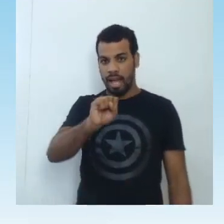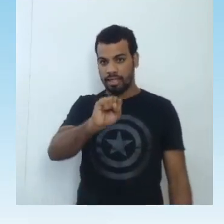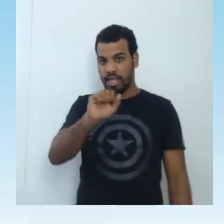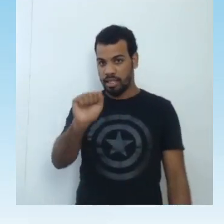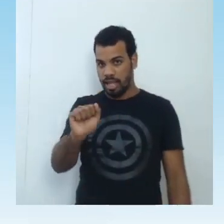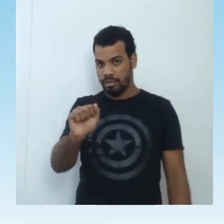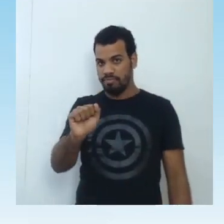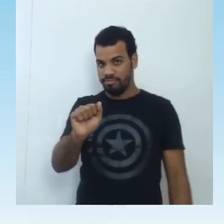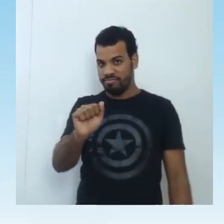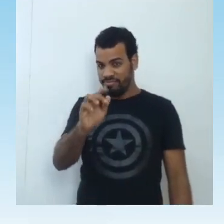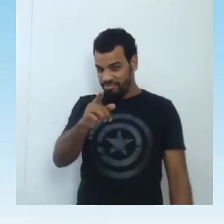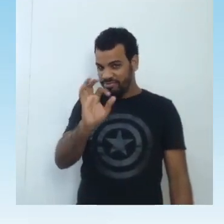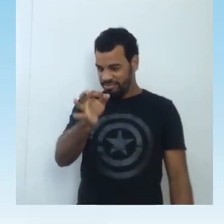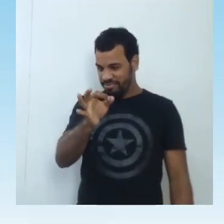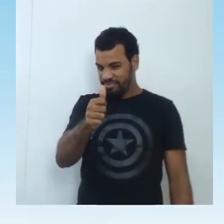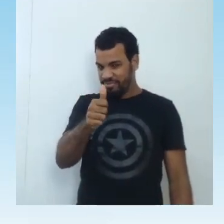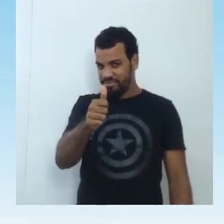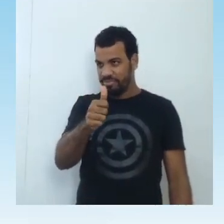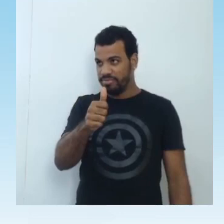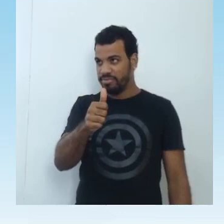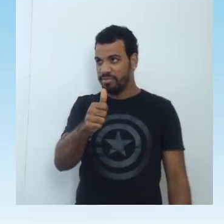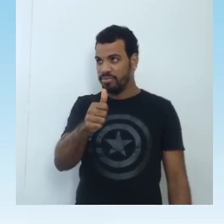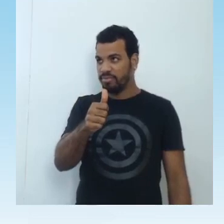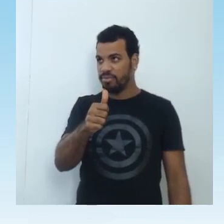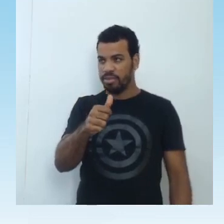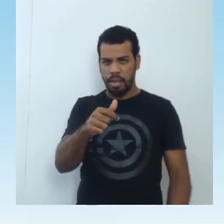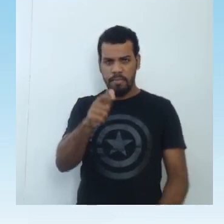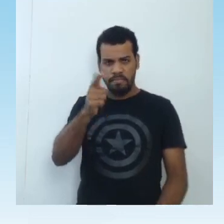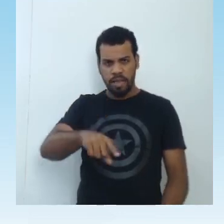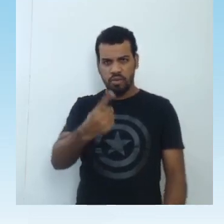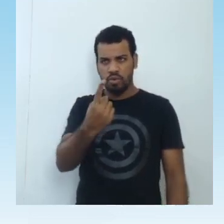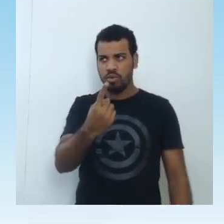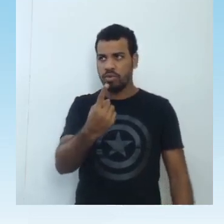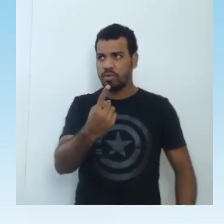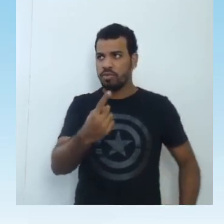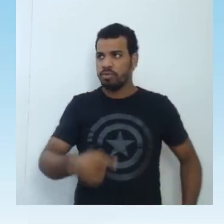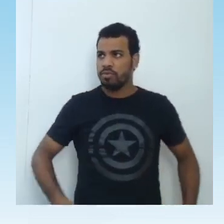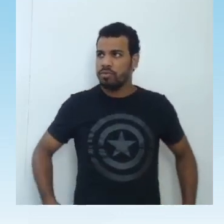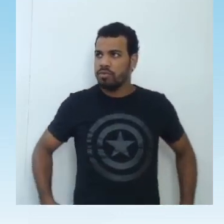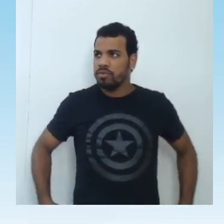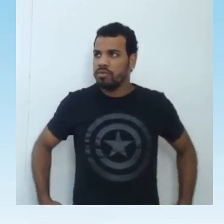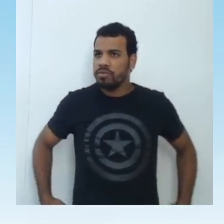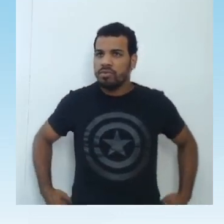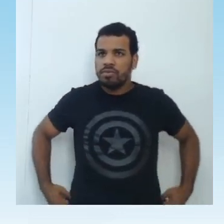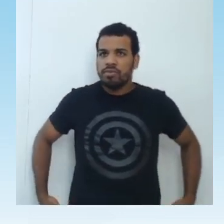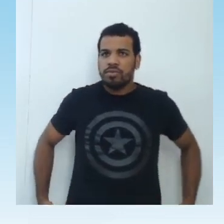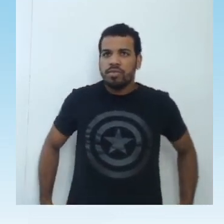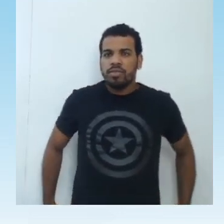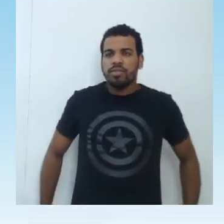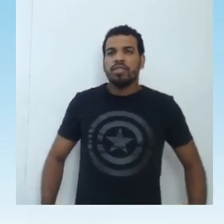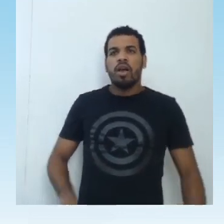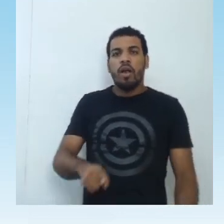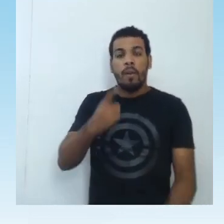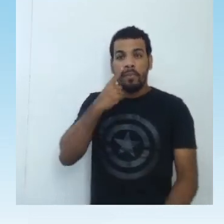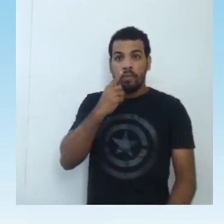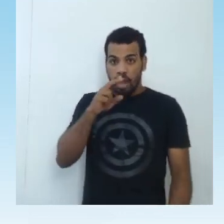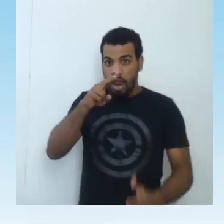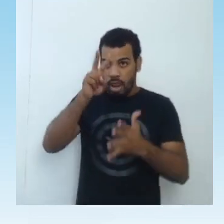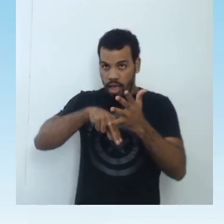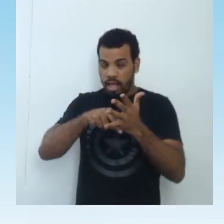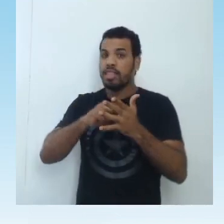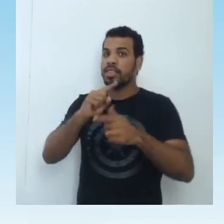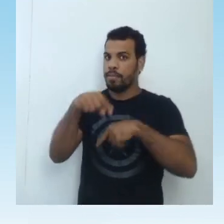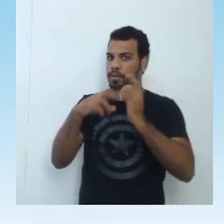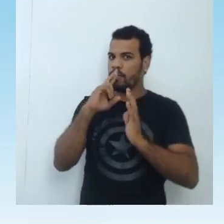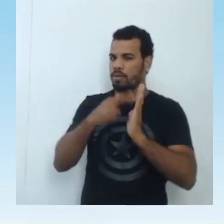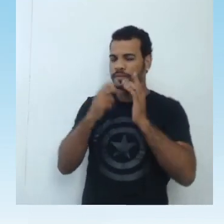SSA pra gente, tá joia? Dá tempo de mais uma questão? Então vamos ver, um minuto, então dá tempo, olha só. Vamos ler o enunciado,